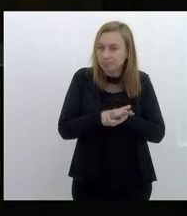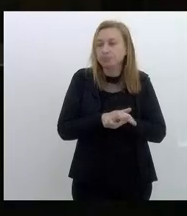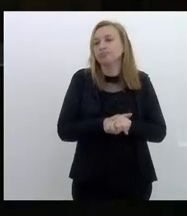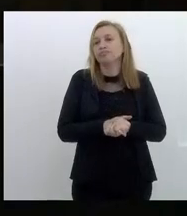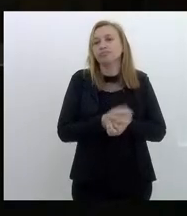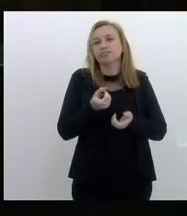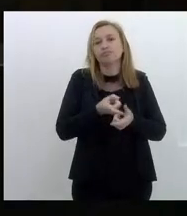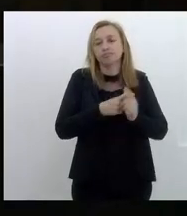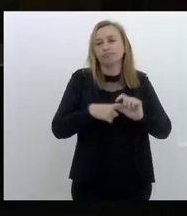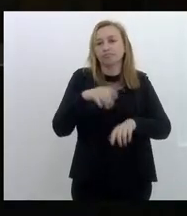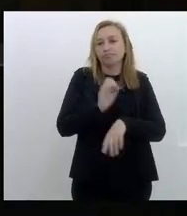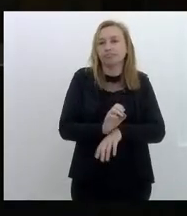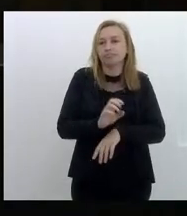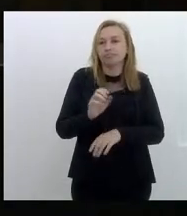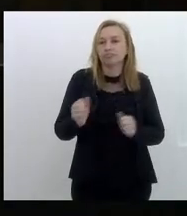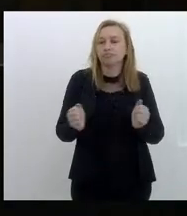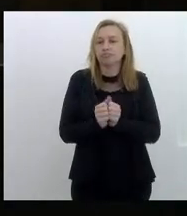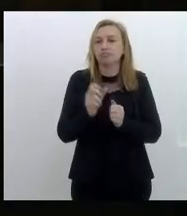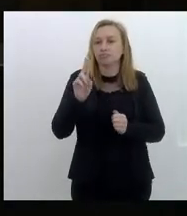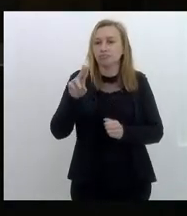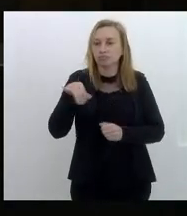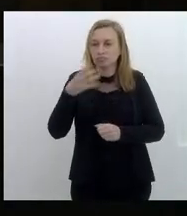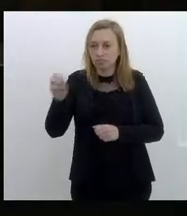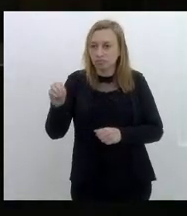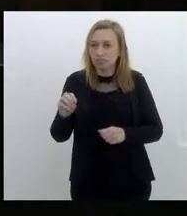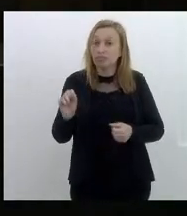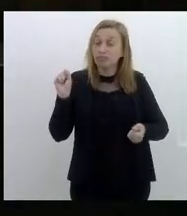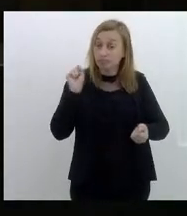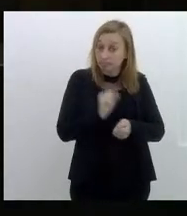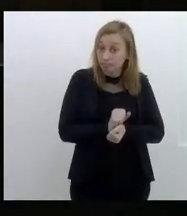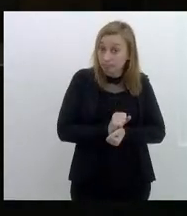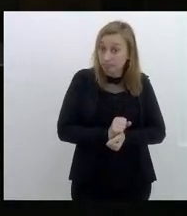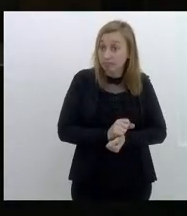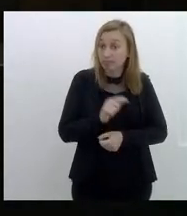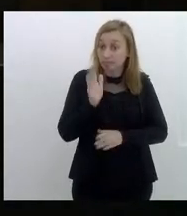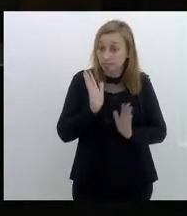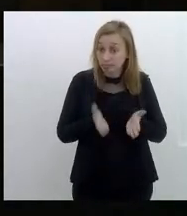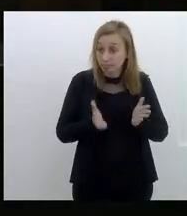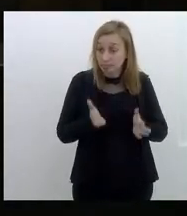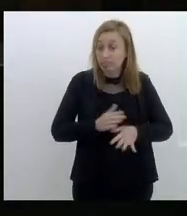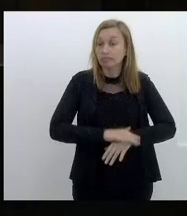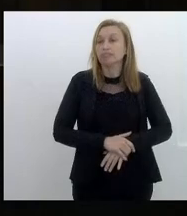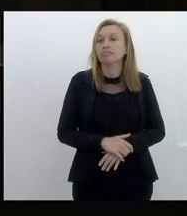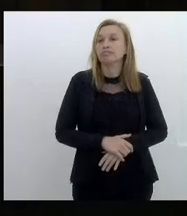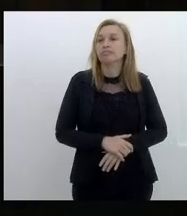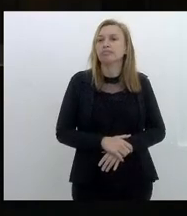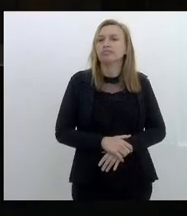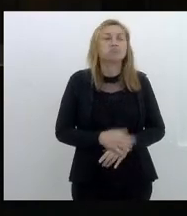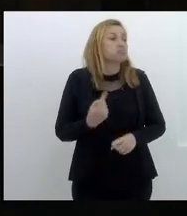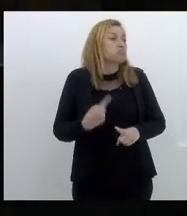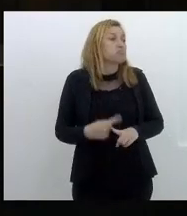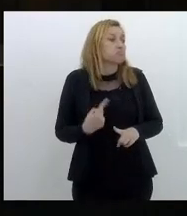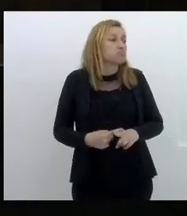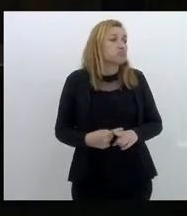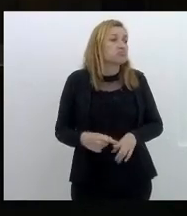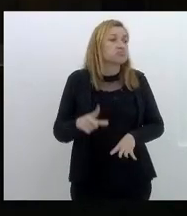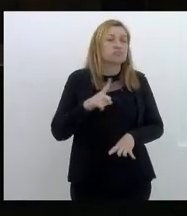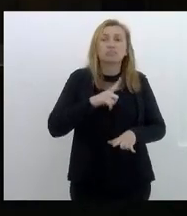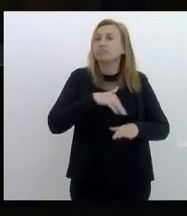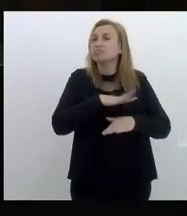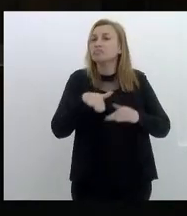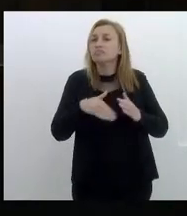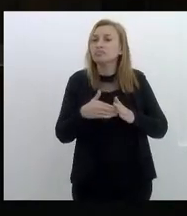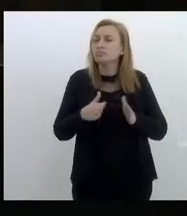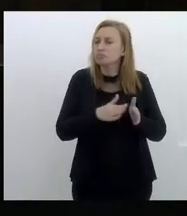endividamento do estado com a união viemos parar nesta situação inclusive porque a gente teve